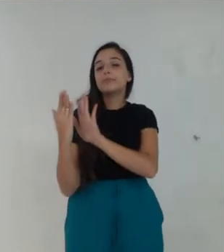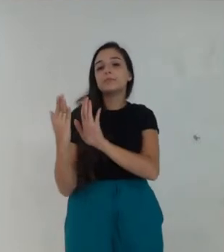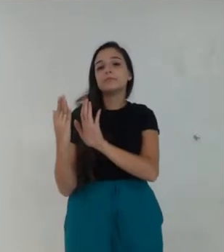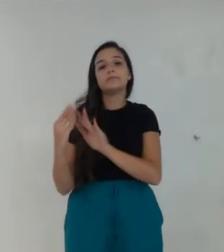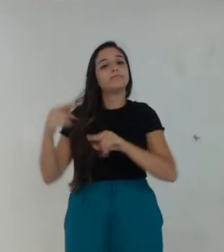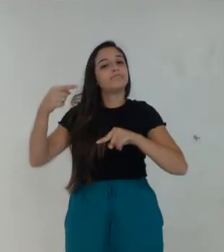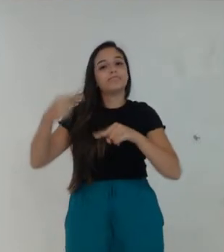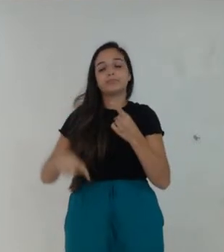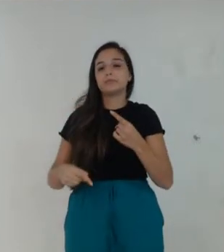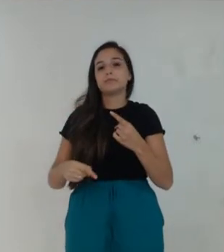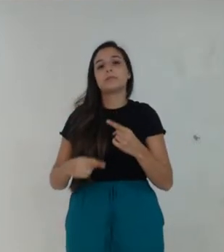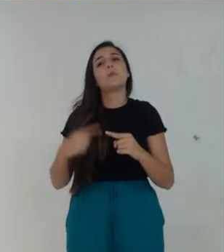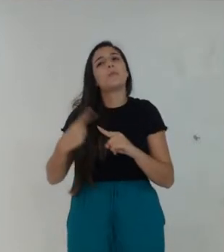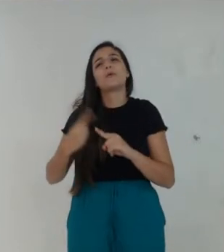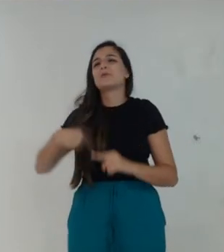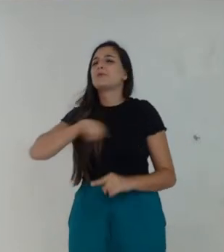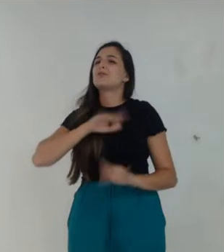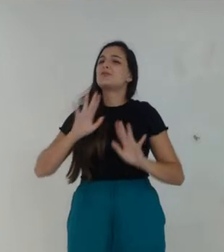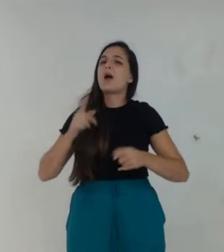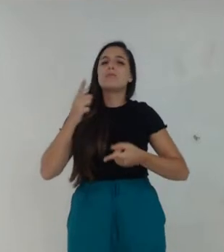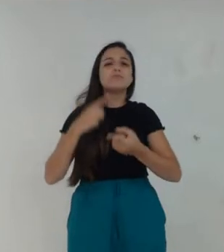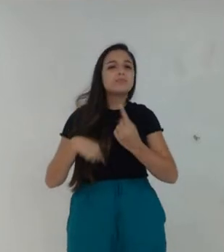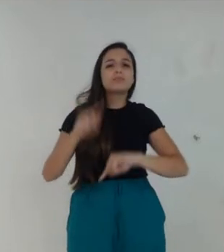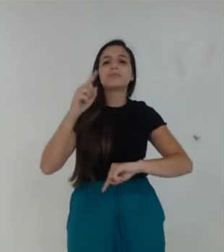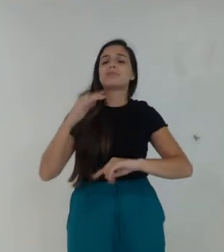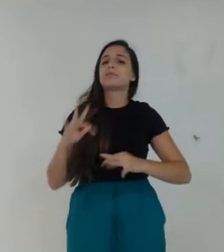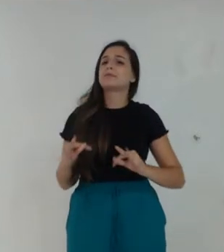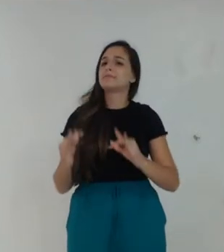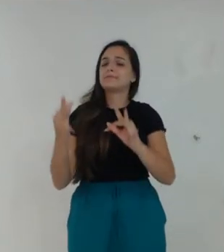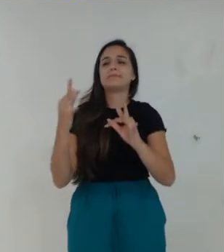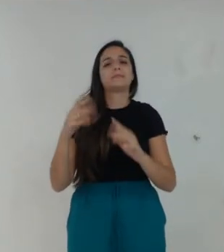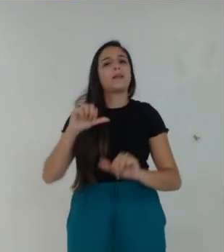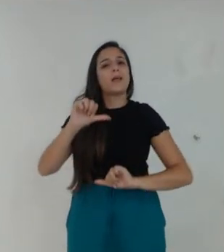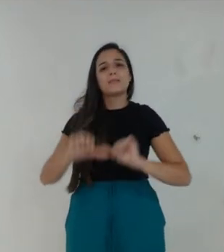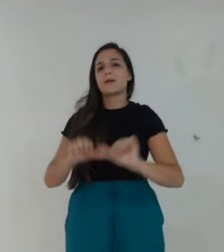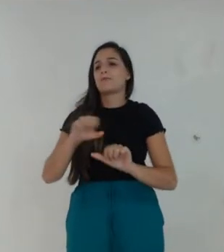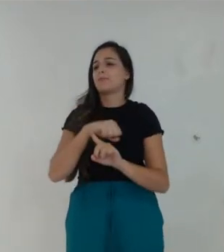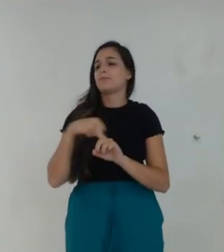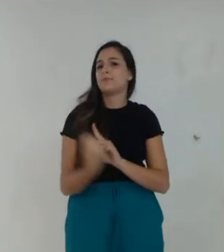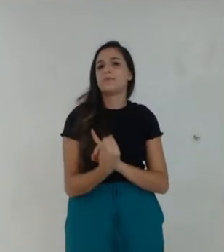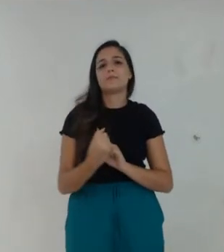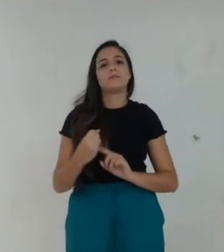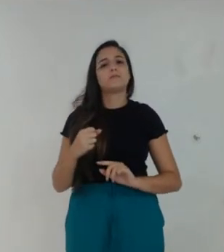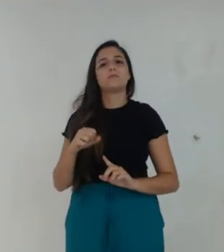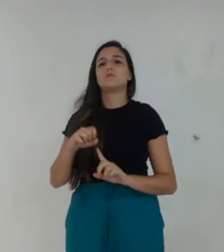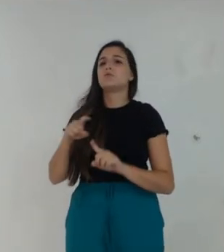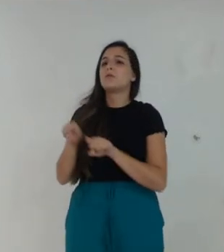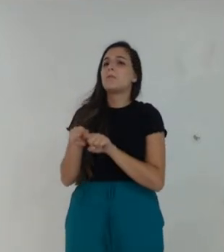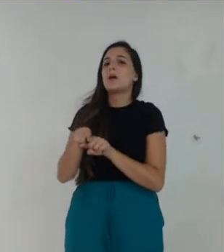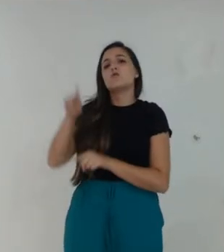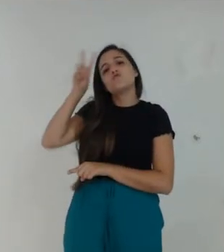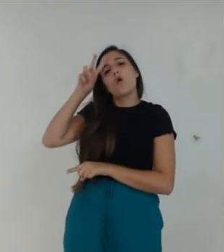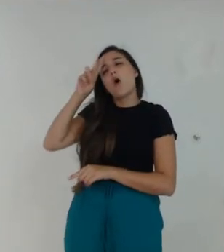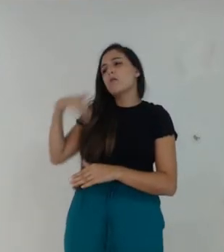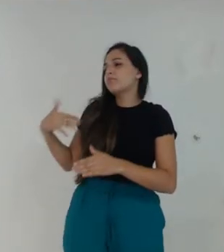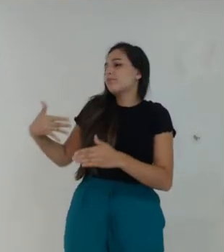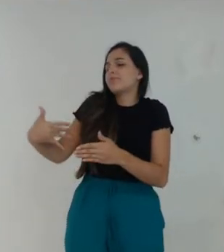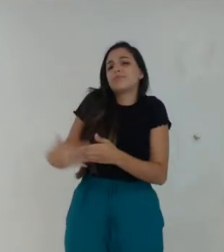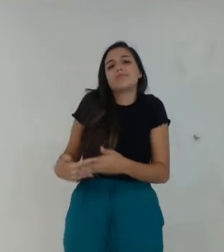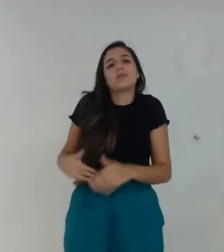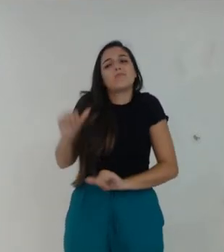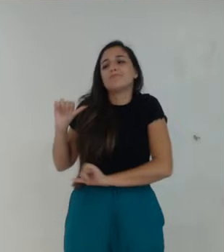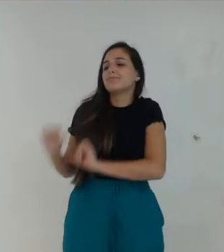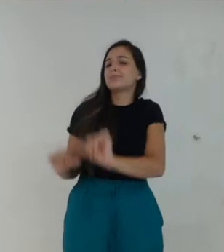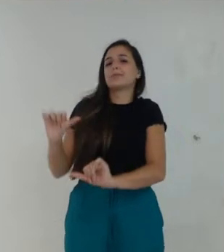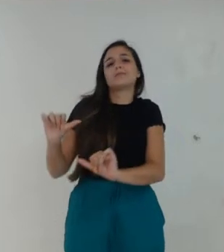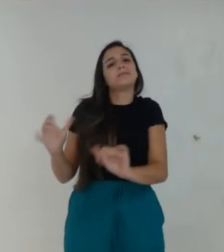servem mais, até pelo avanço tecnológico, pelas transformações sociais, históricas. Então,